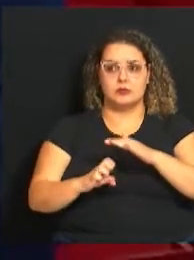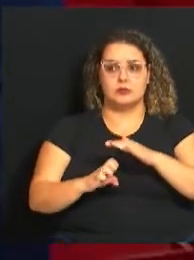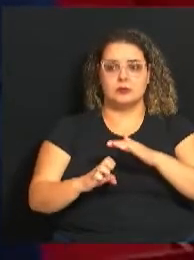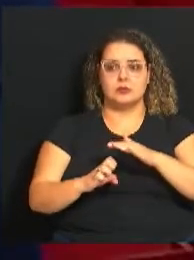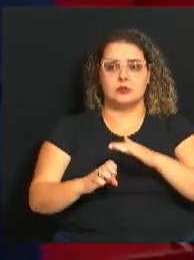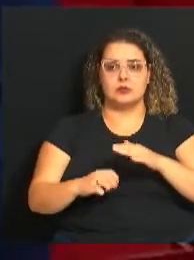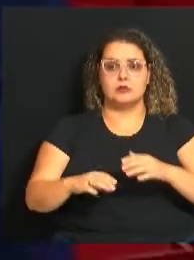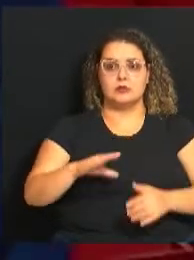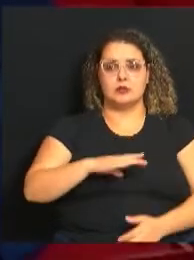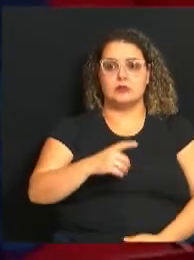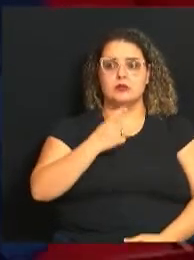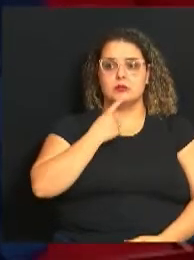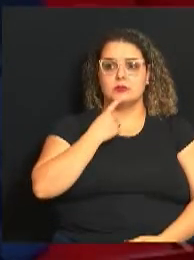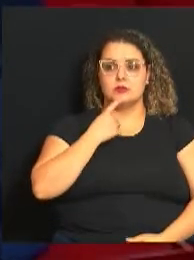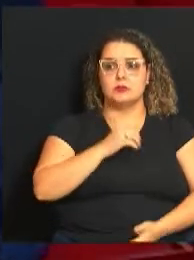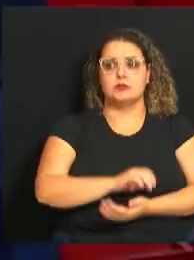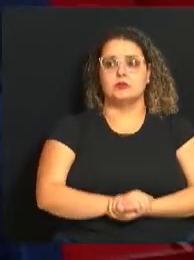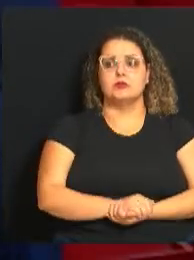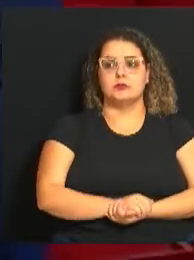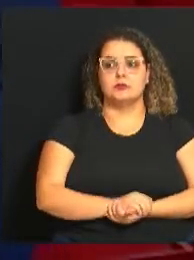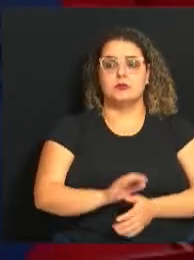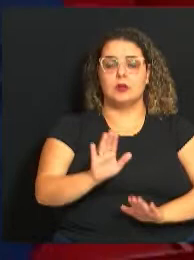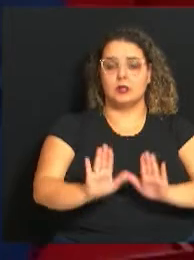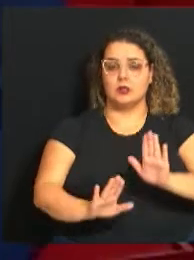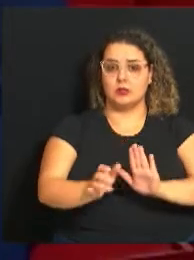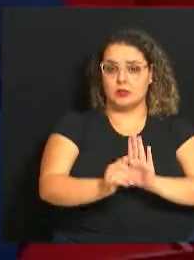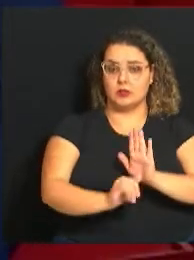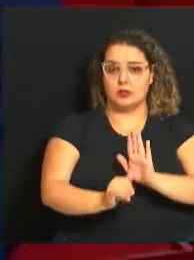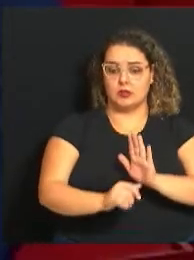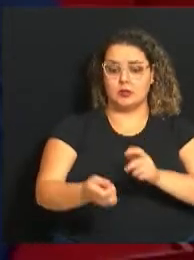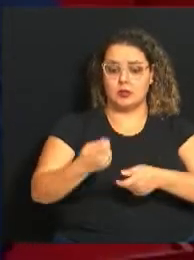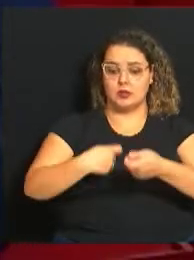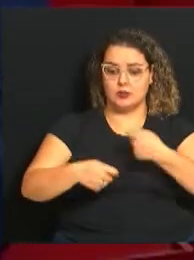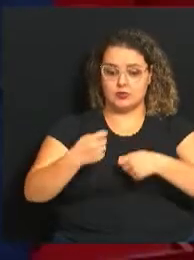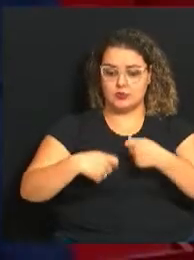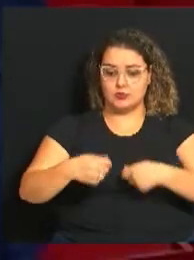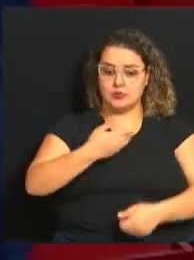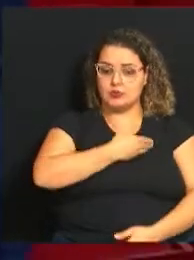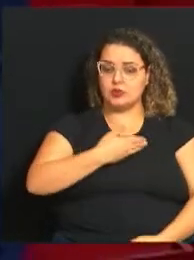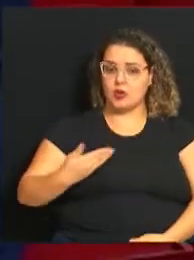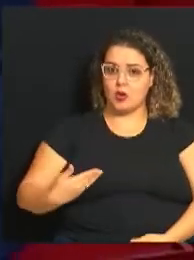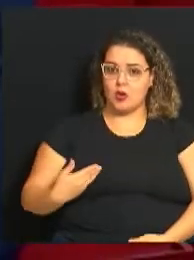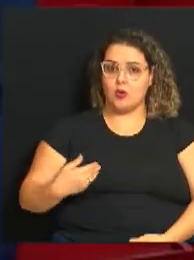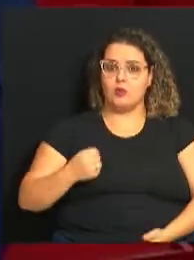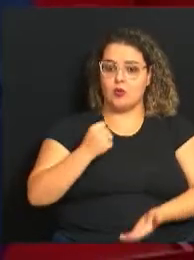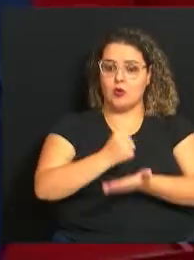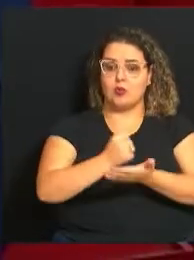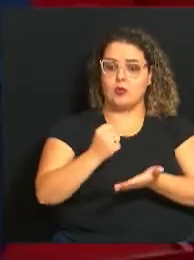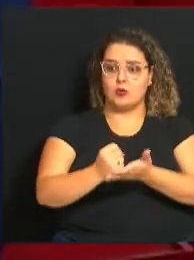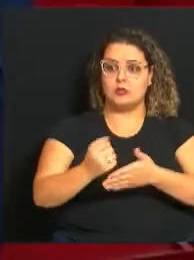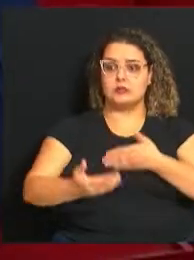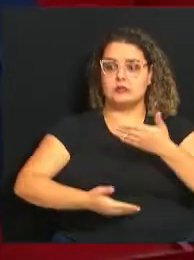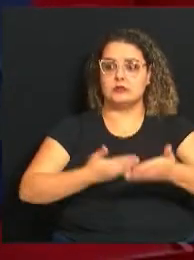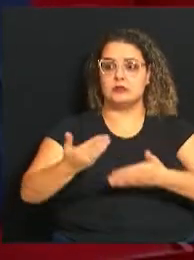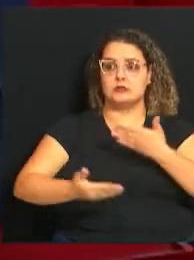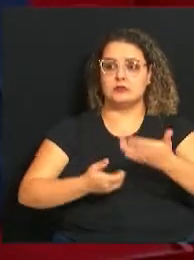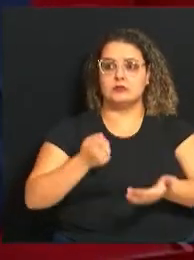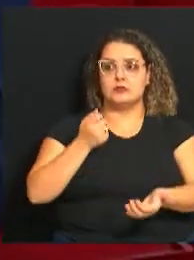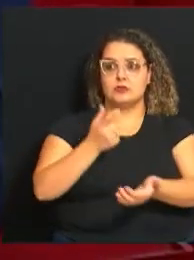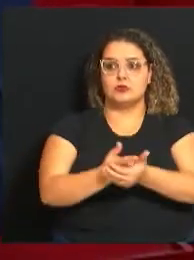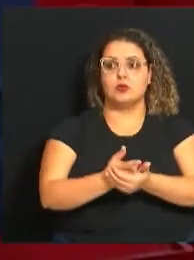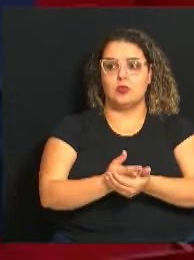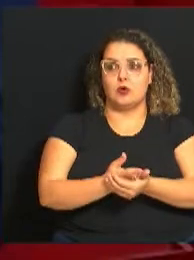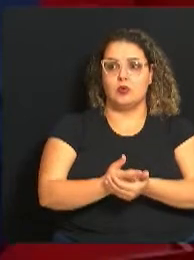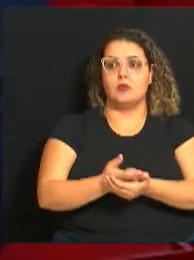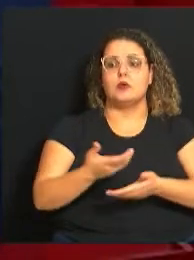o processo por meio do qual a administração pública contrata obras, serviços e compras. É quando a prefeitura avalia